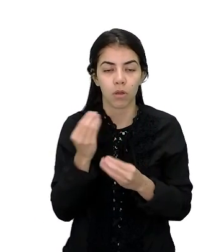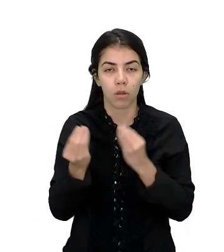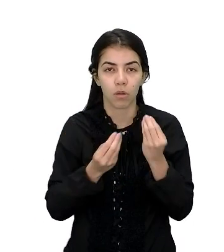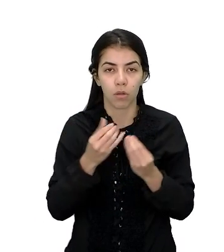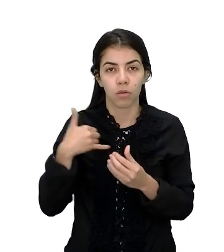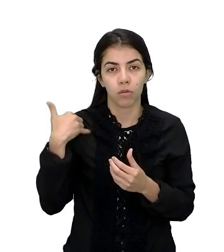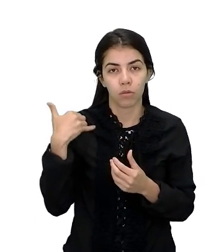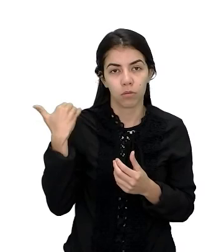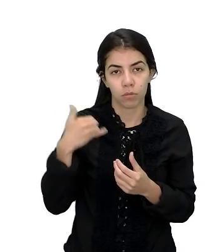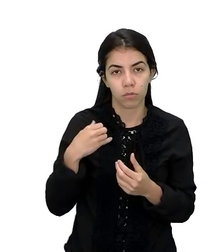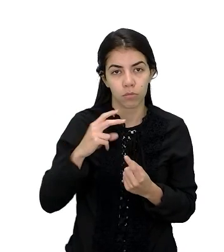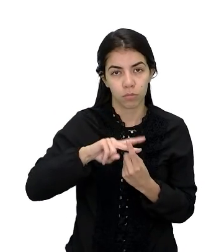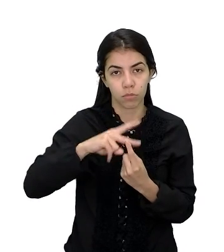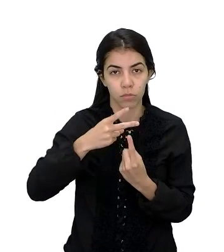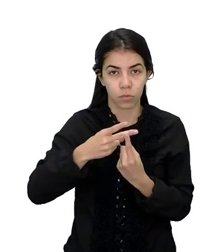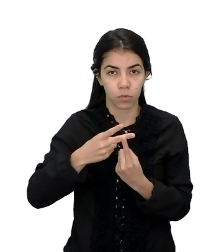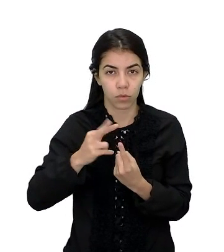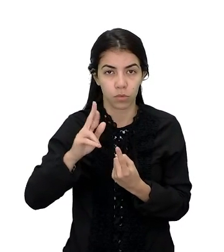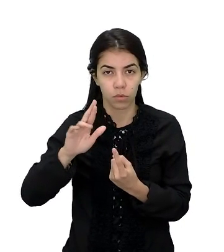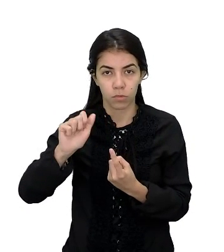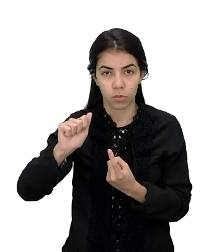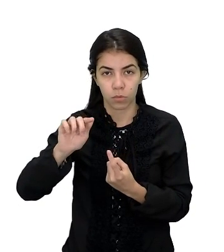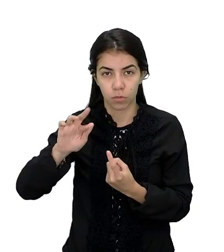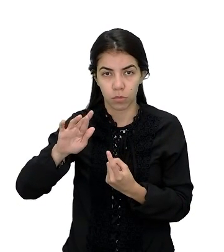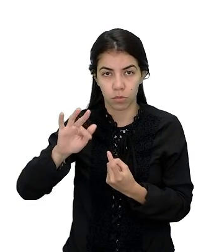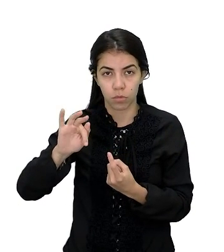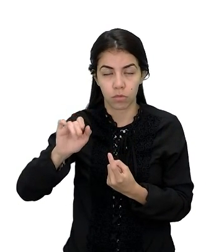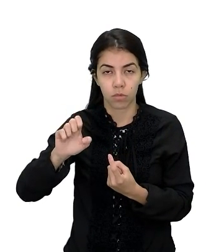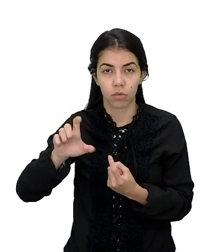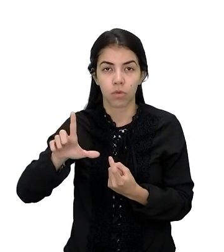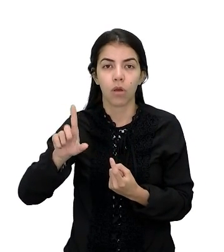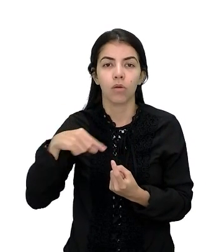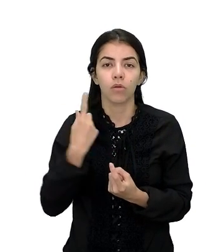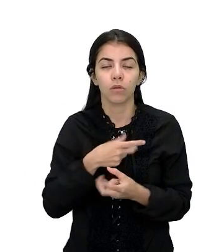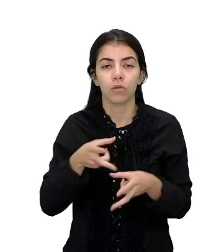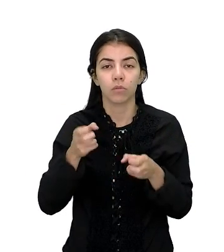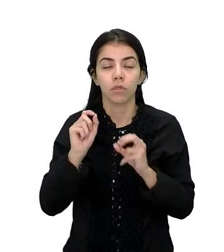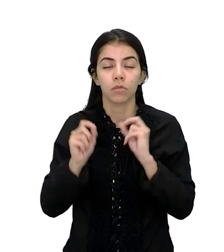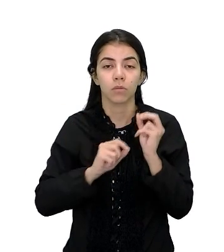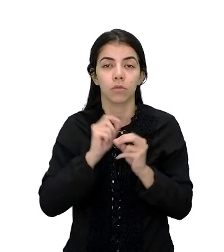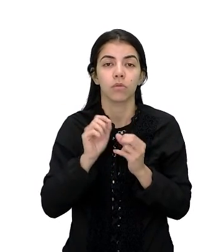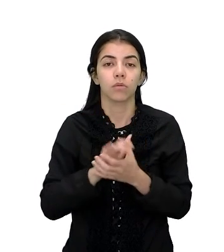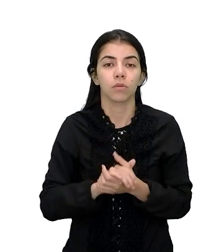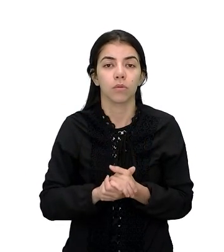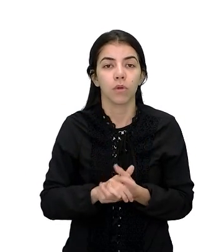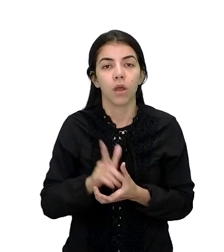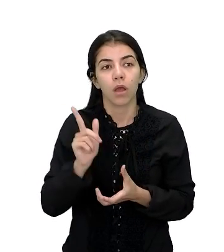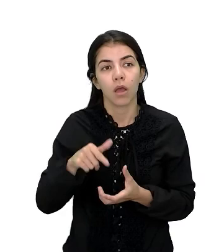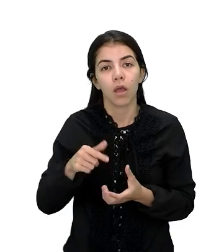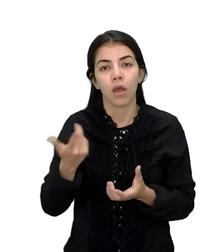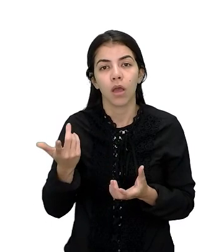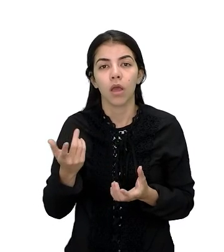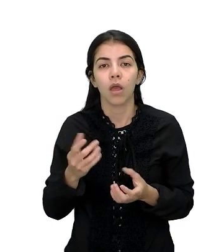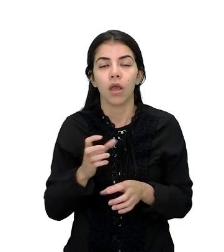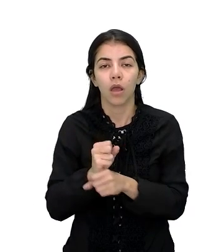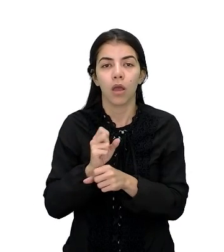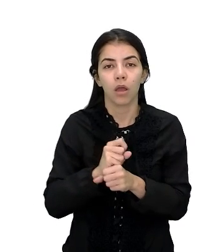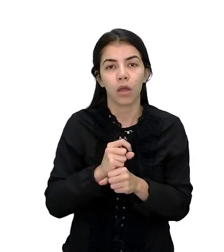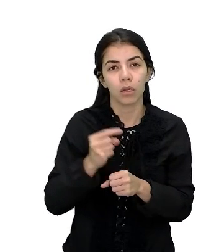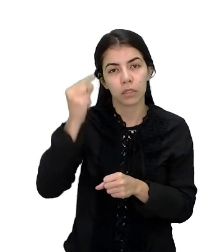ou seja, de que era o dobro da idade de Rafael. Então, o que nós percebemos aí? É uma expressão que envolve o nosso